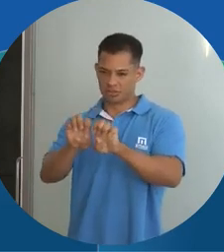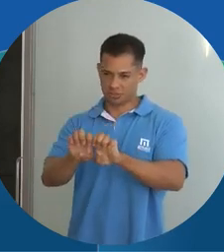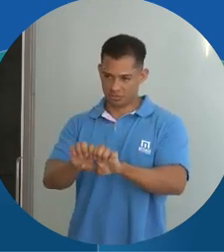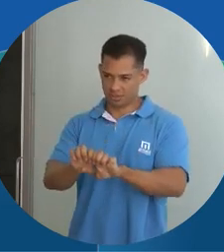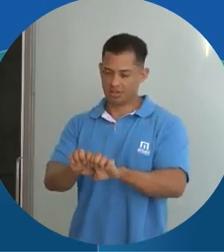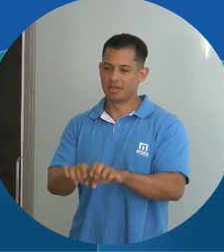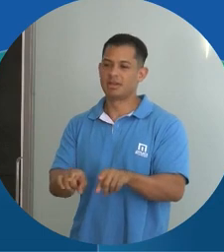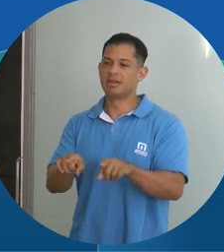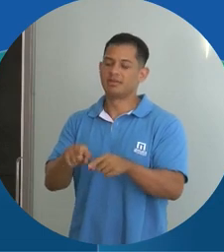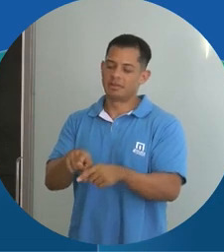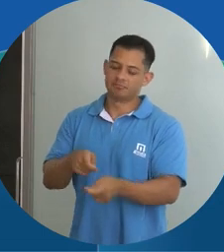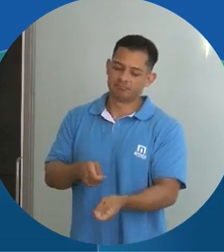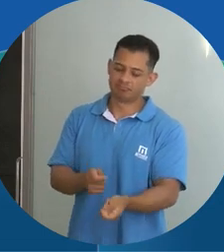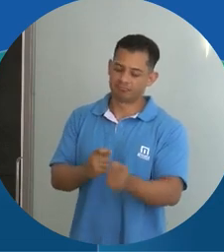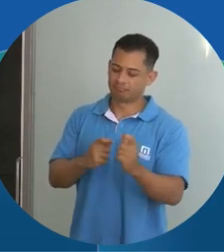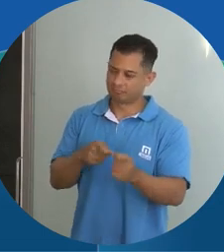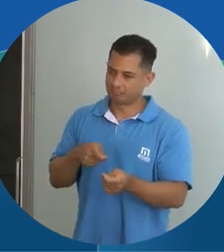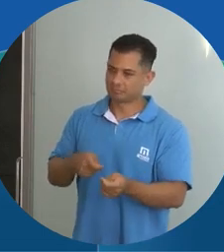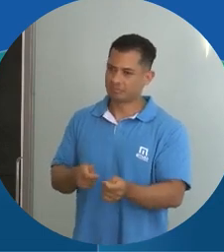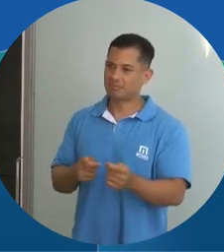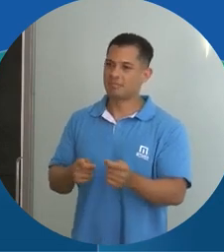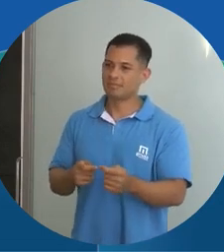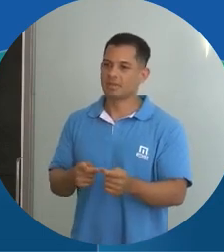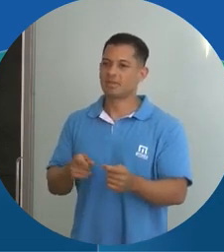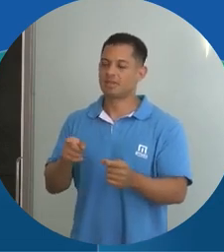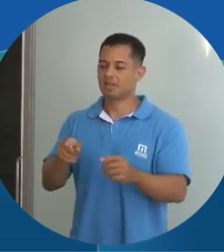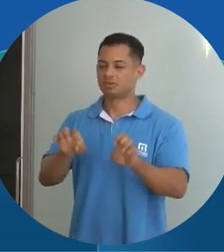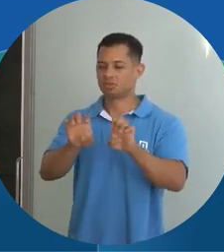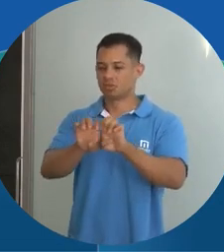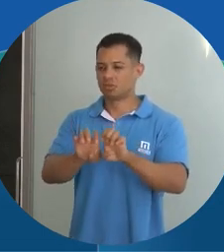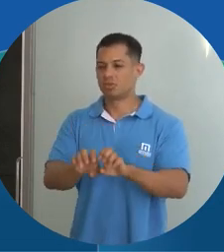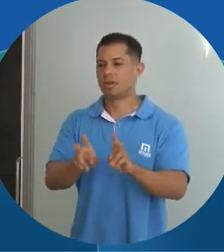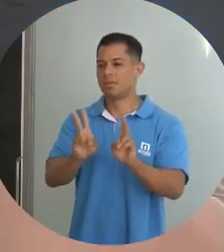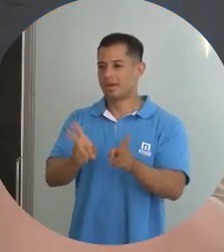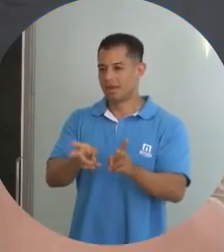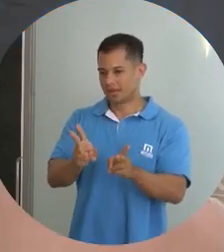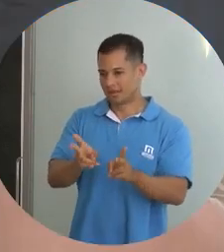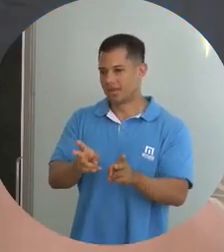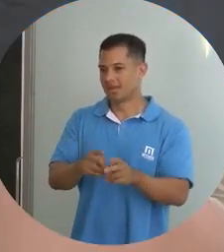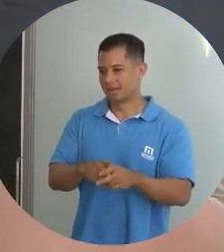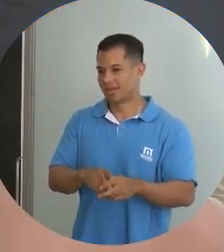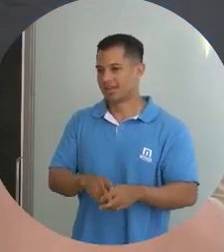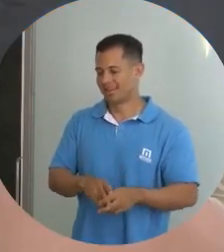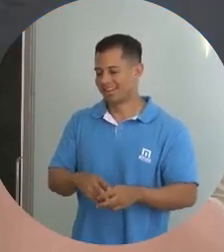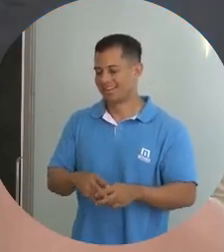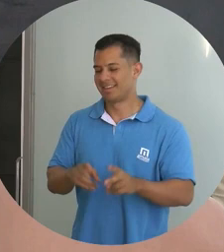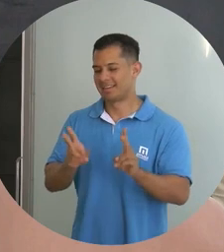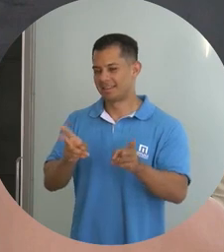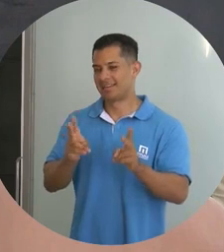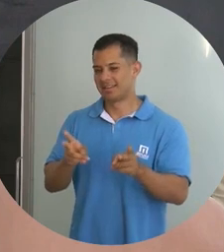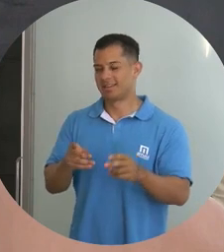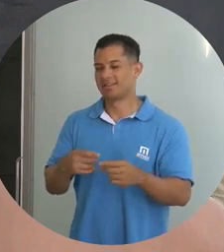se escavando, para permitir manter a estrutura no local sem necessidade de remover.